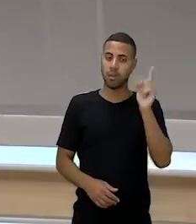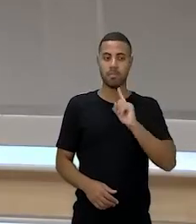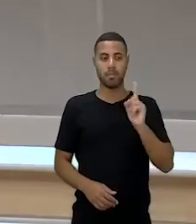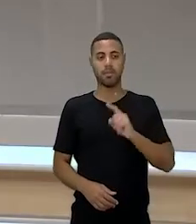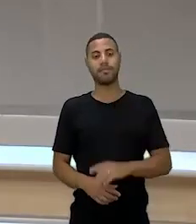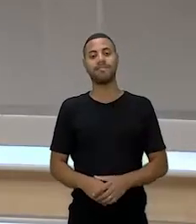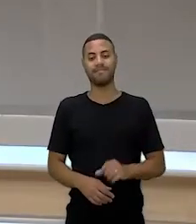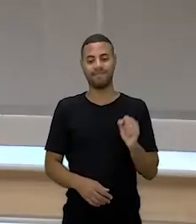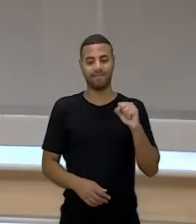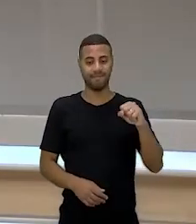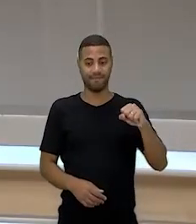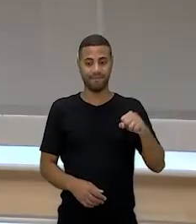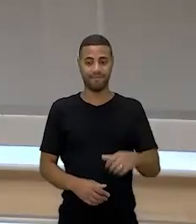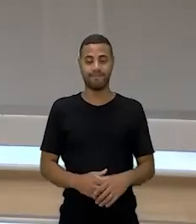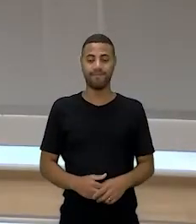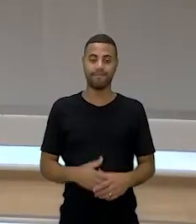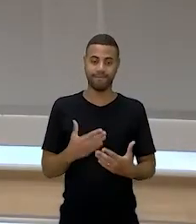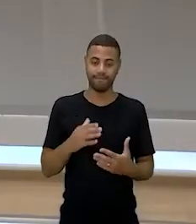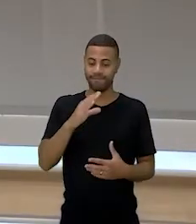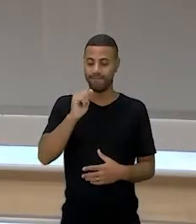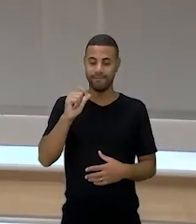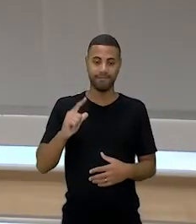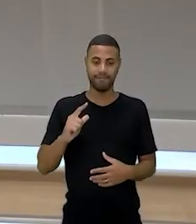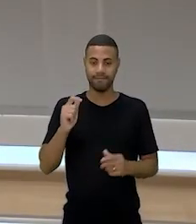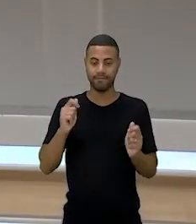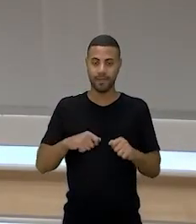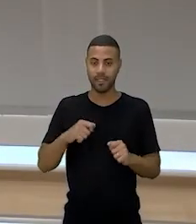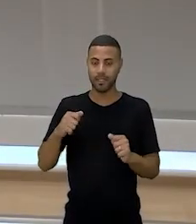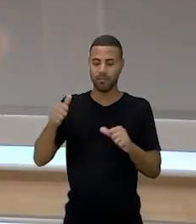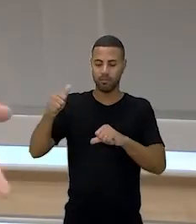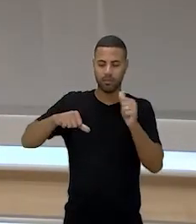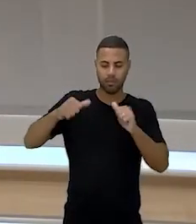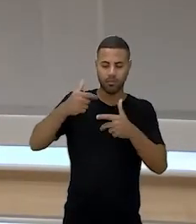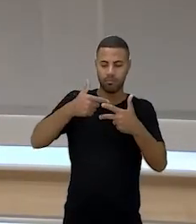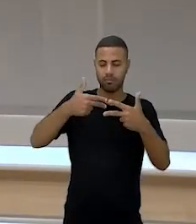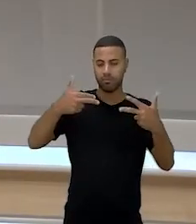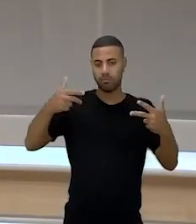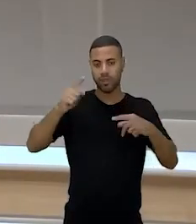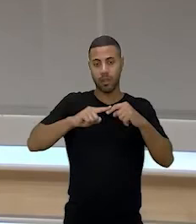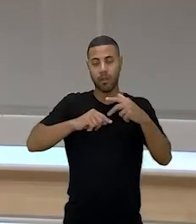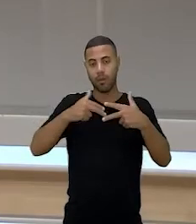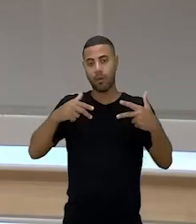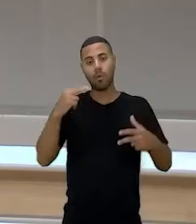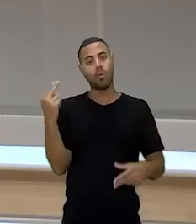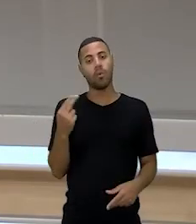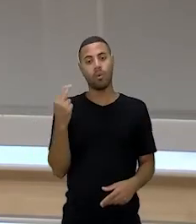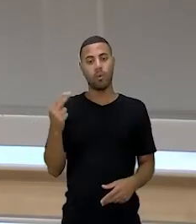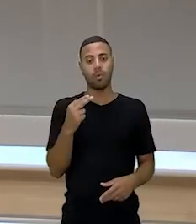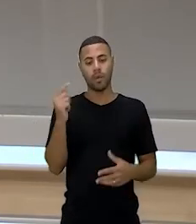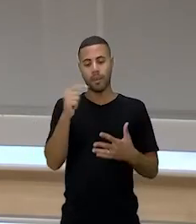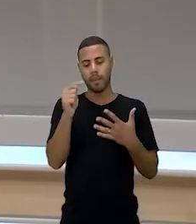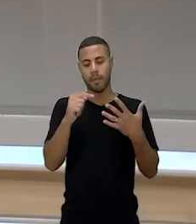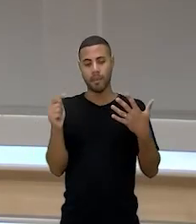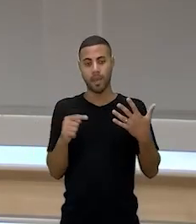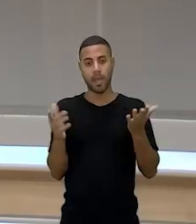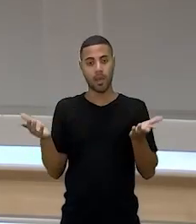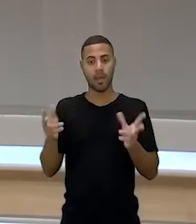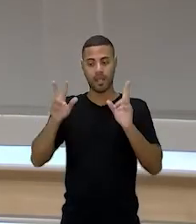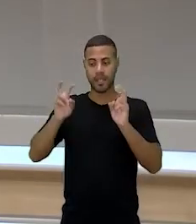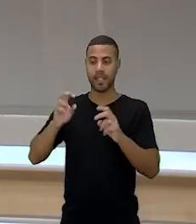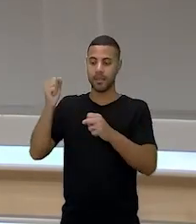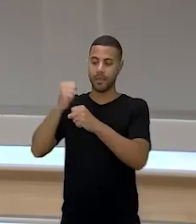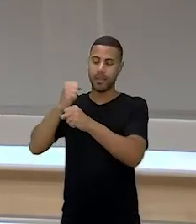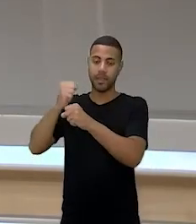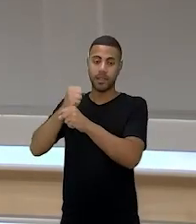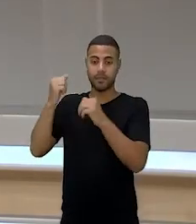E o cal, a gente tem as diversas utilidades dele, especificamente a gente está abordando na área de